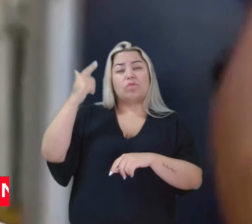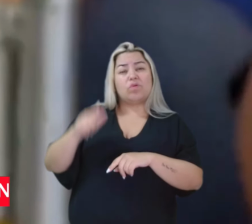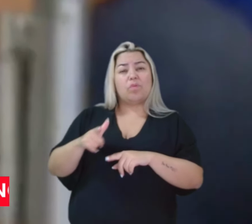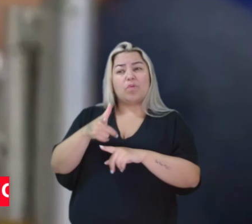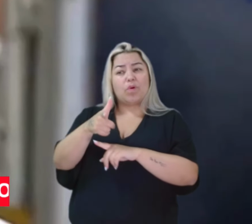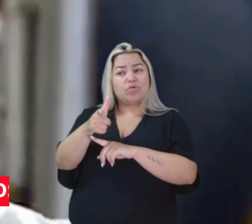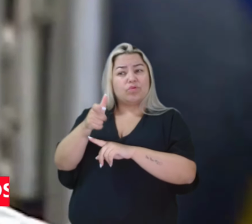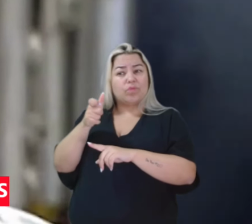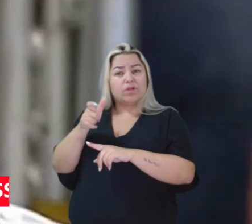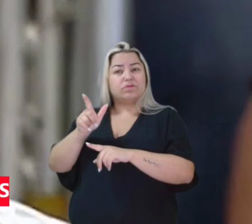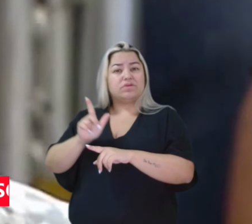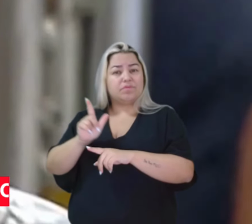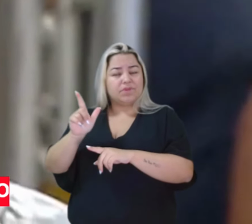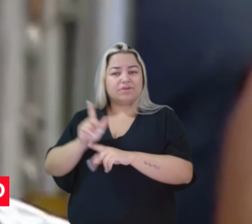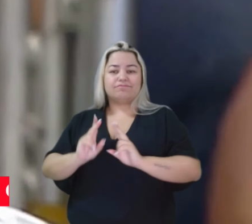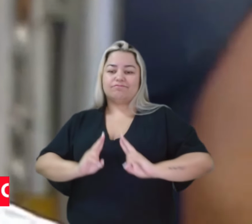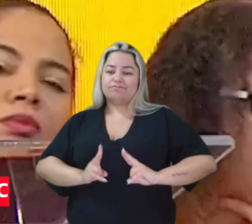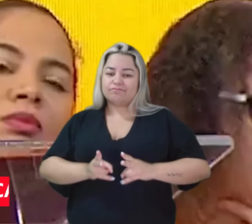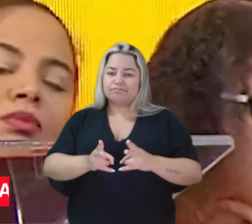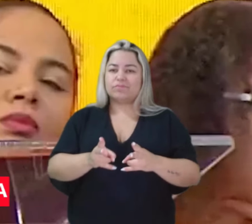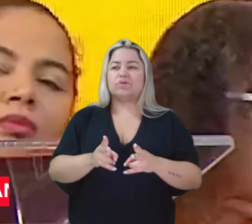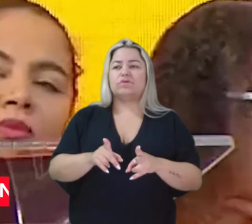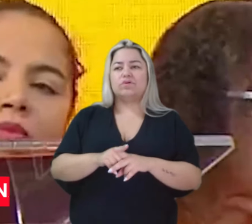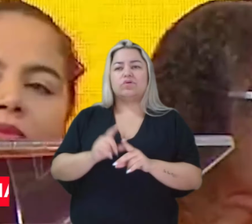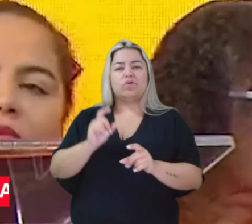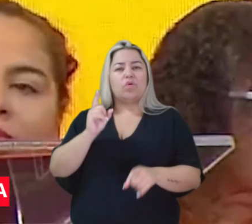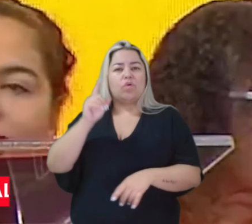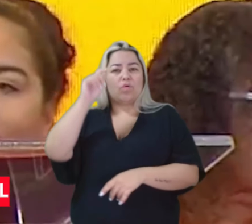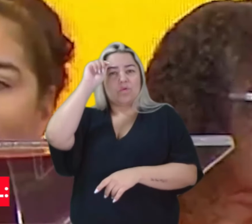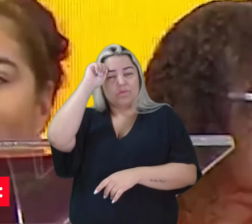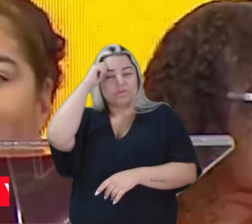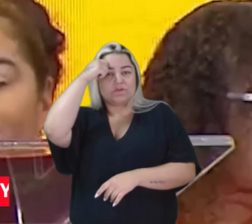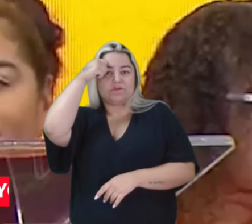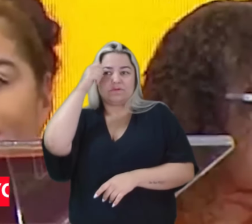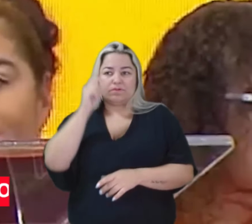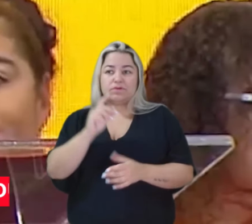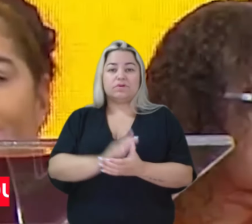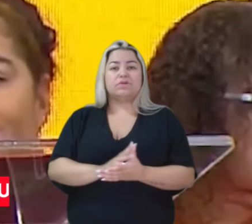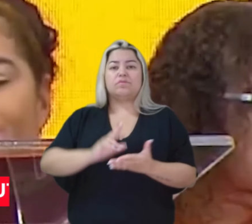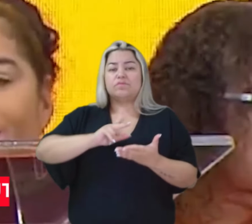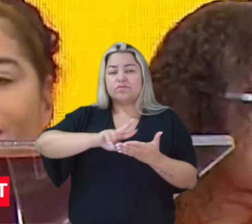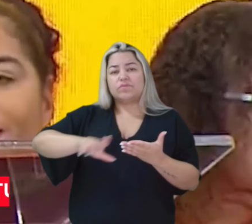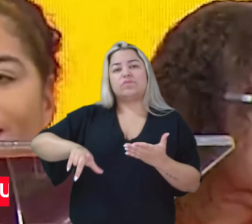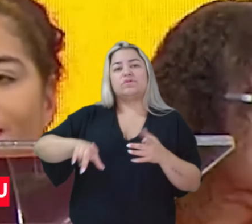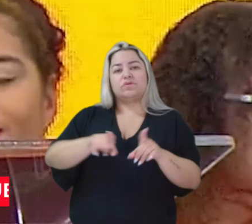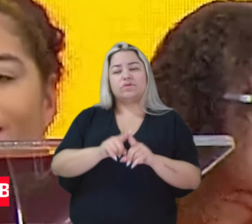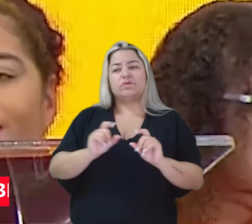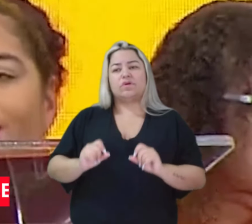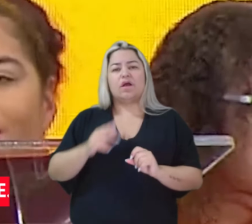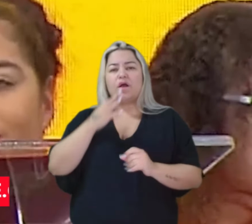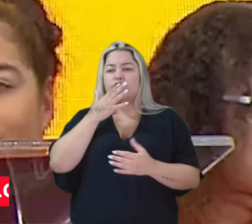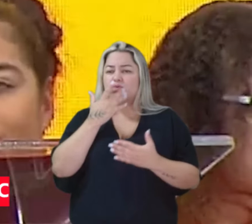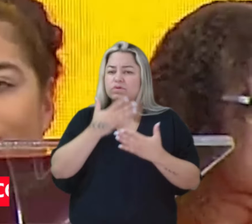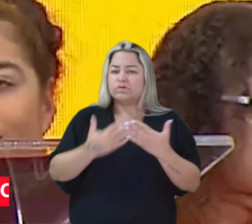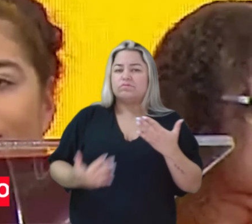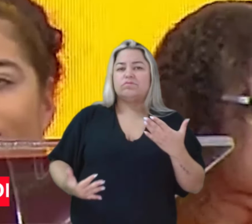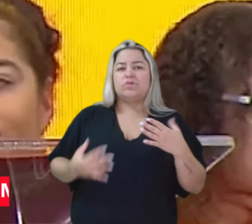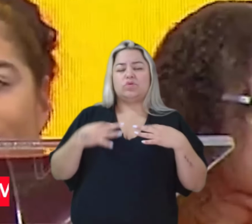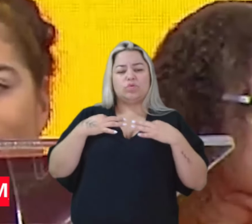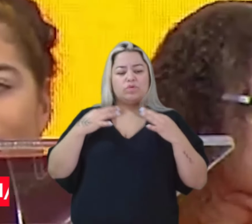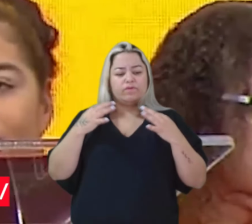perdida, que quase sempre encontra um corpo negro em seu caminho e que tantas vezes mancha de sangue um